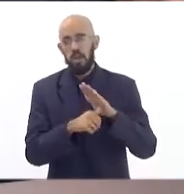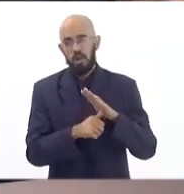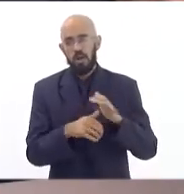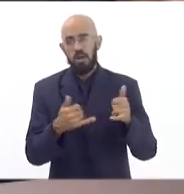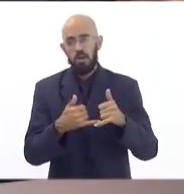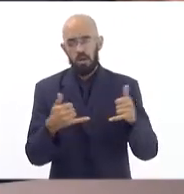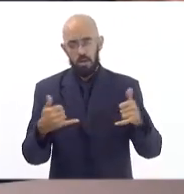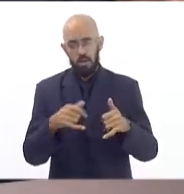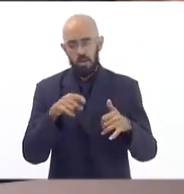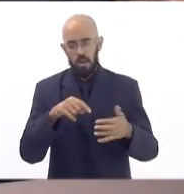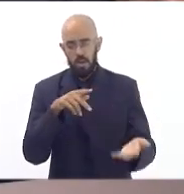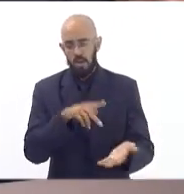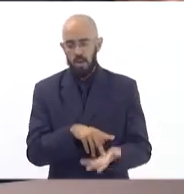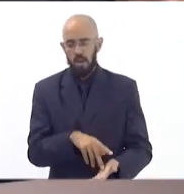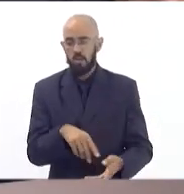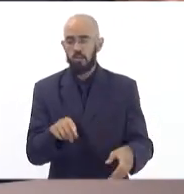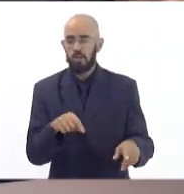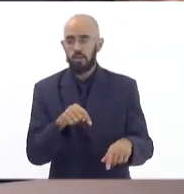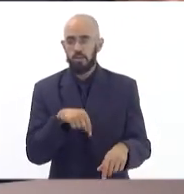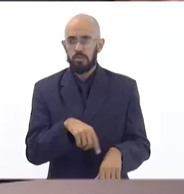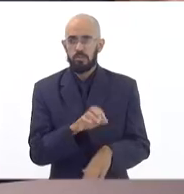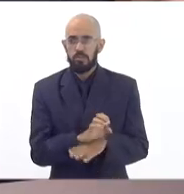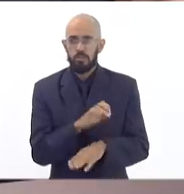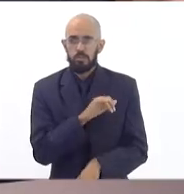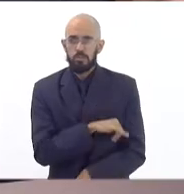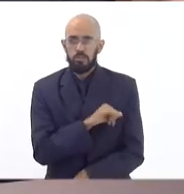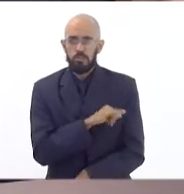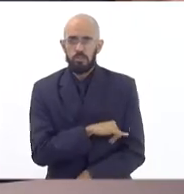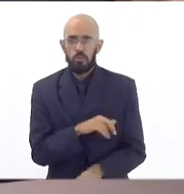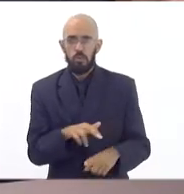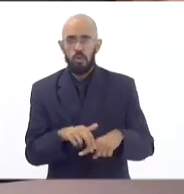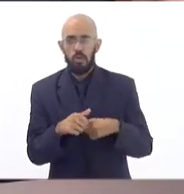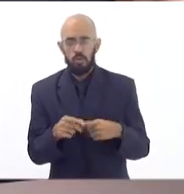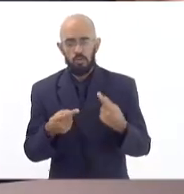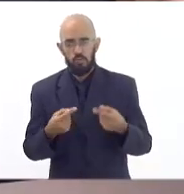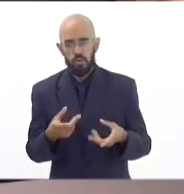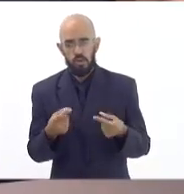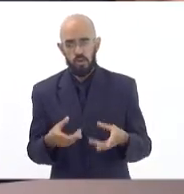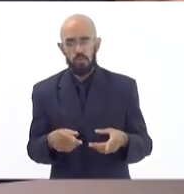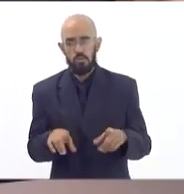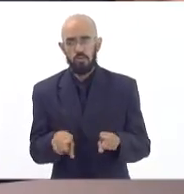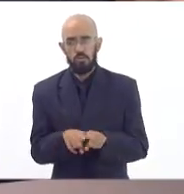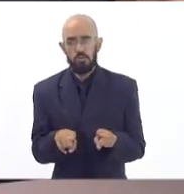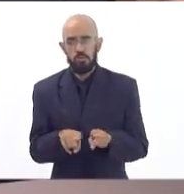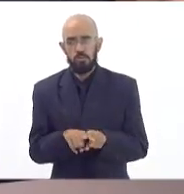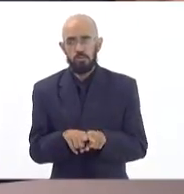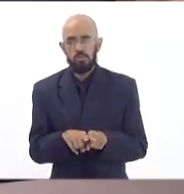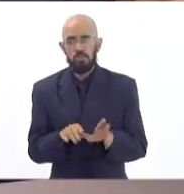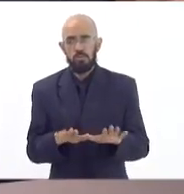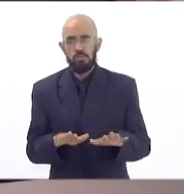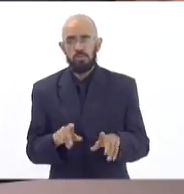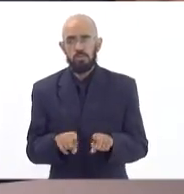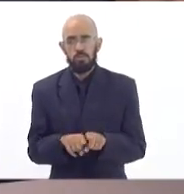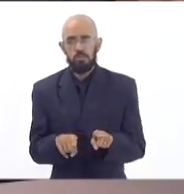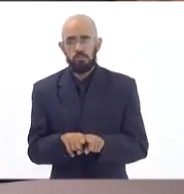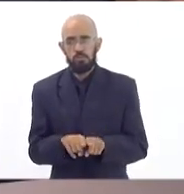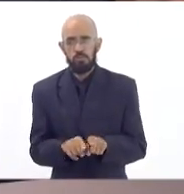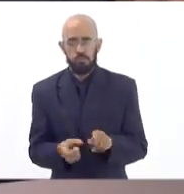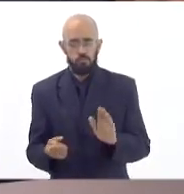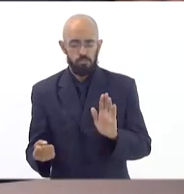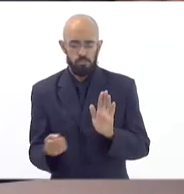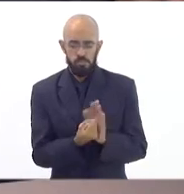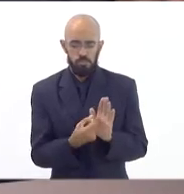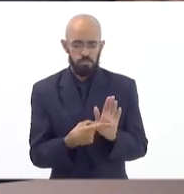casa a gente sabe que é uma realidade no Rio de Janeiro por conta de comércio né porque o Rogério como já foi apontado aqui mas tem um marcador que